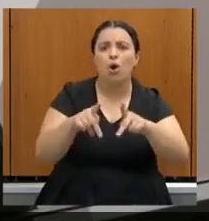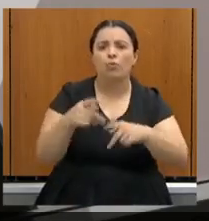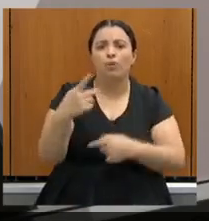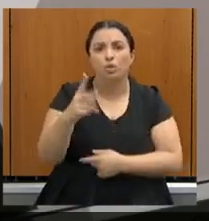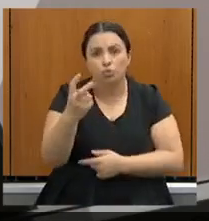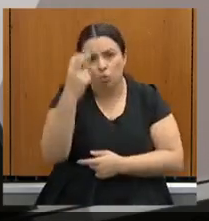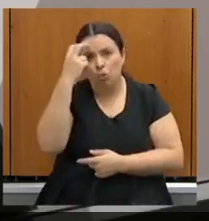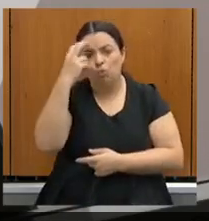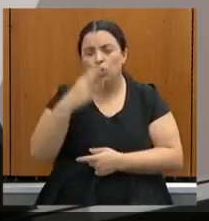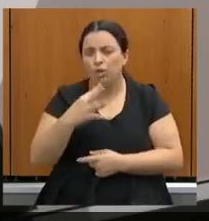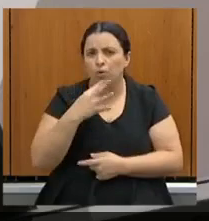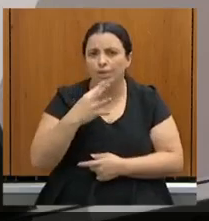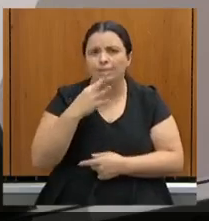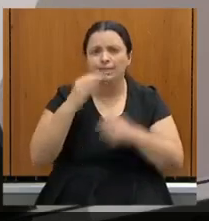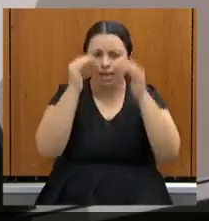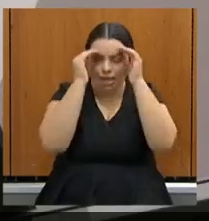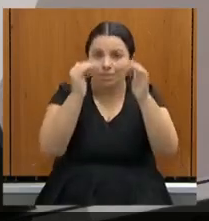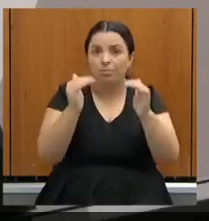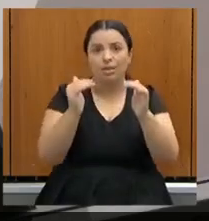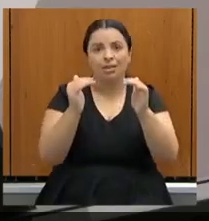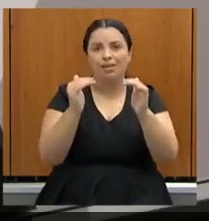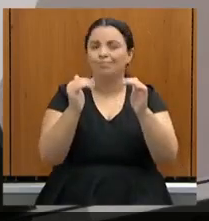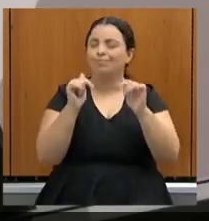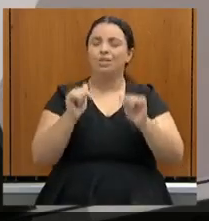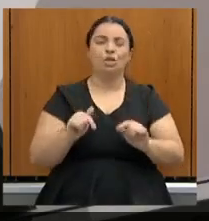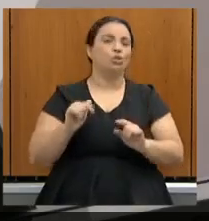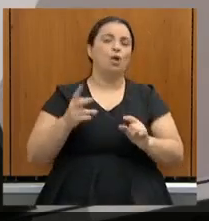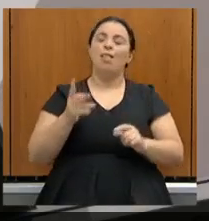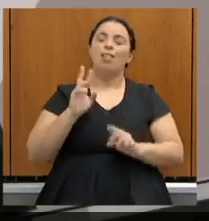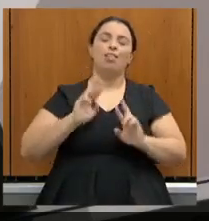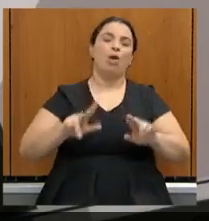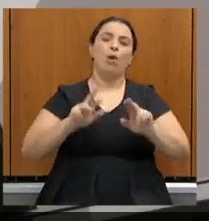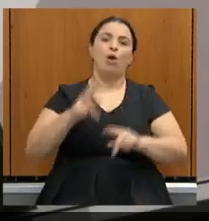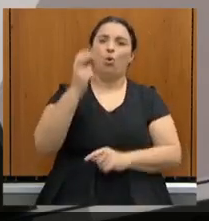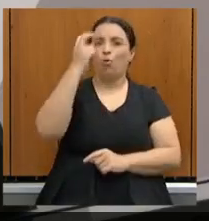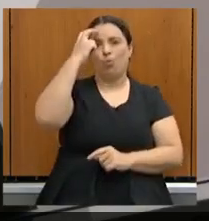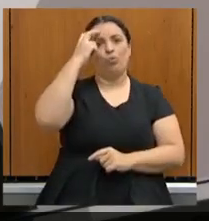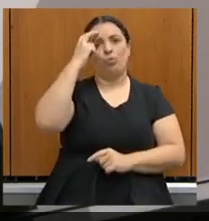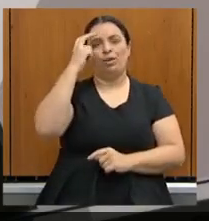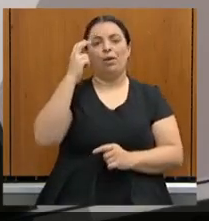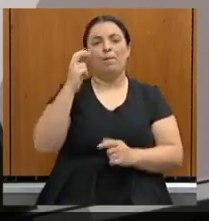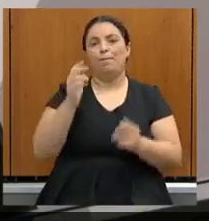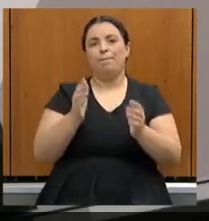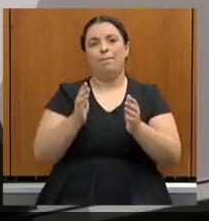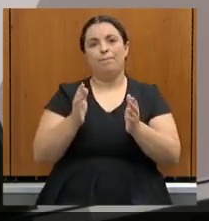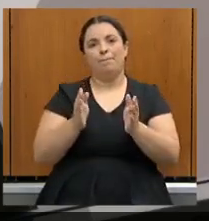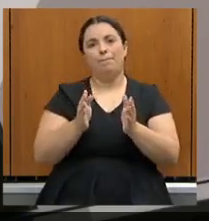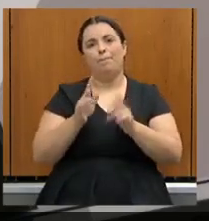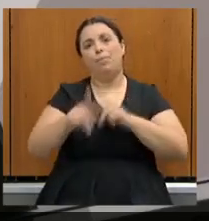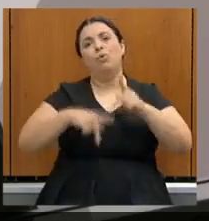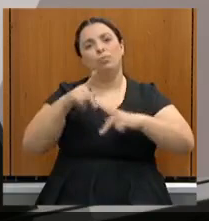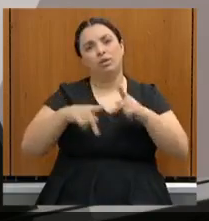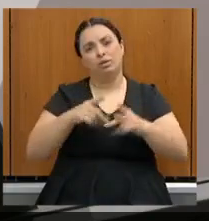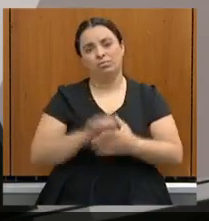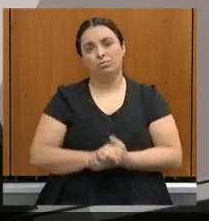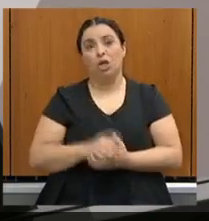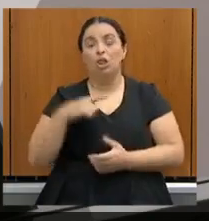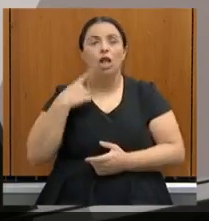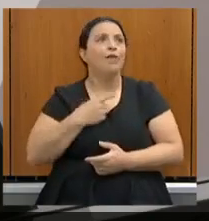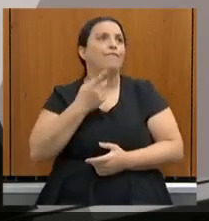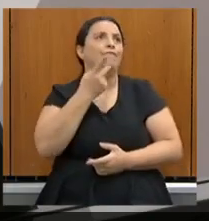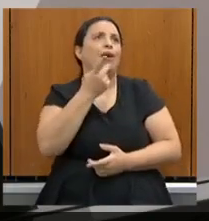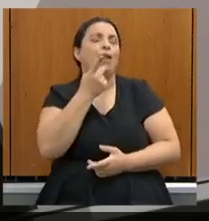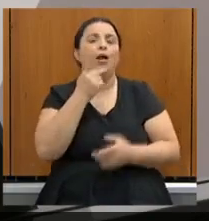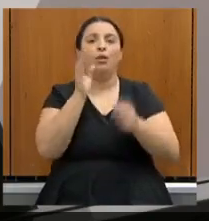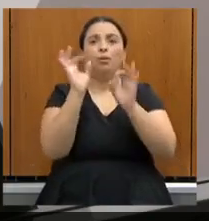forem, nós não estamos fazendo cultura pública, nós estamos falando, planejando, falando, eu